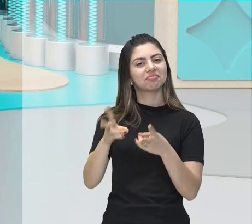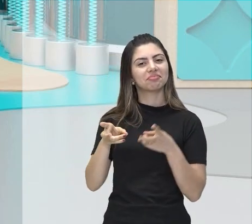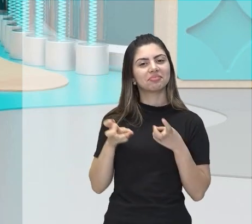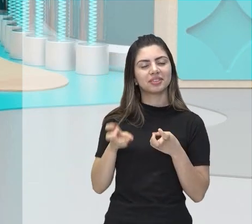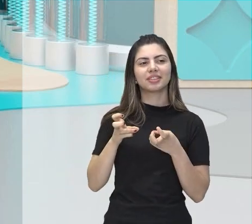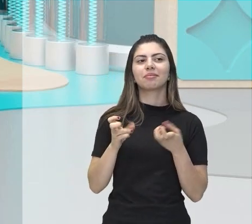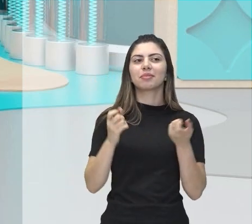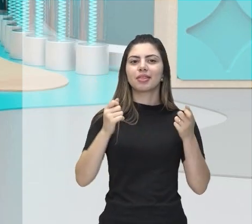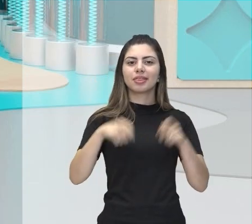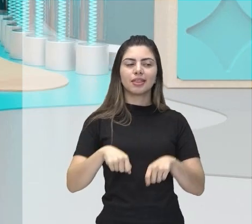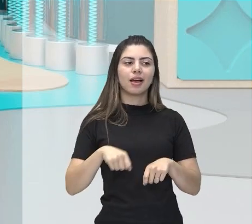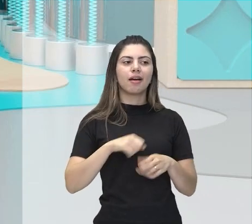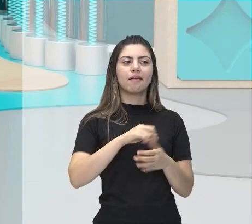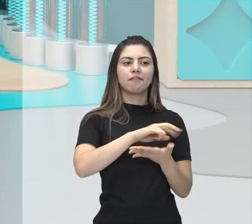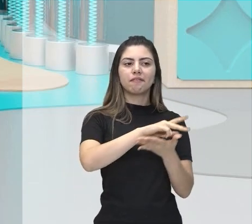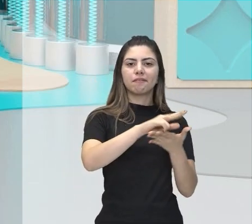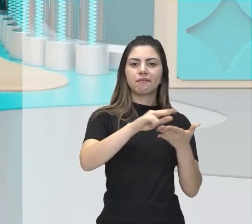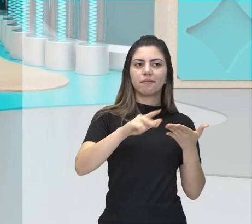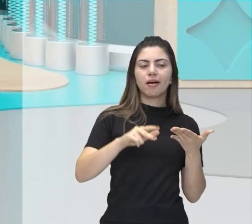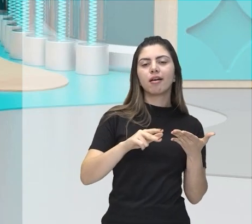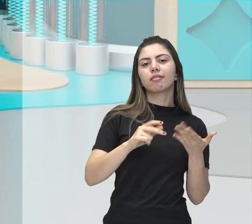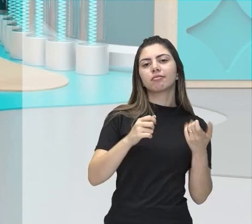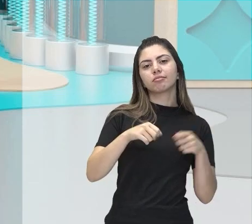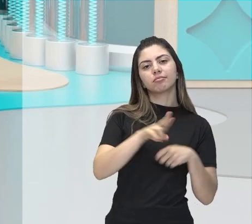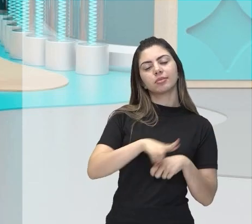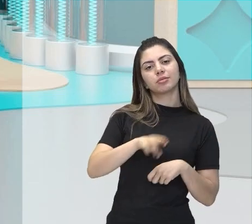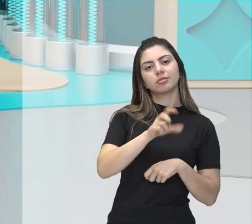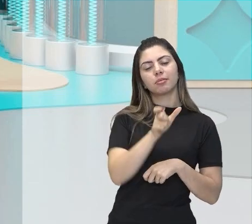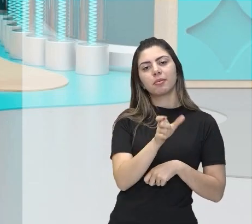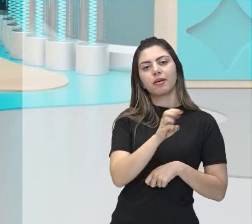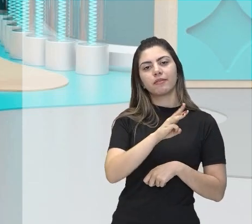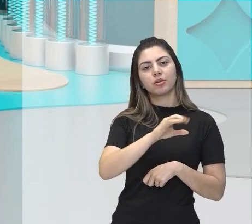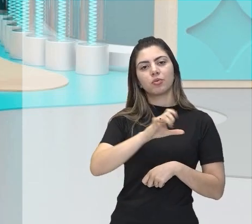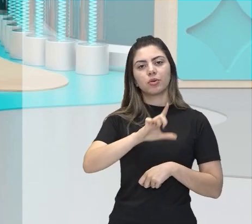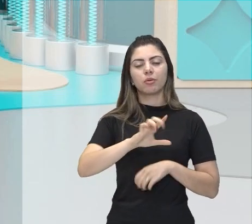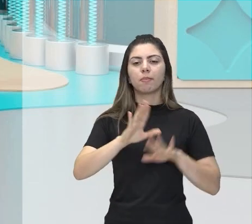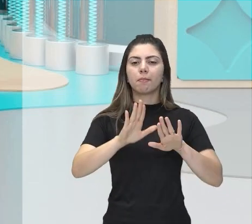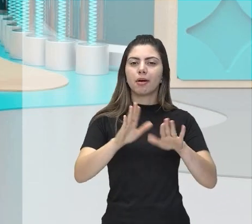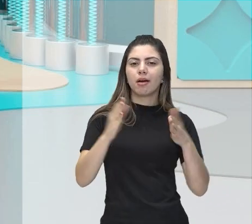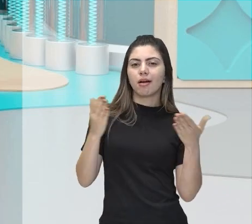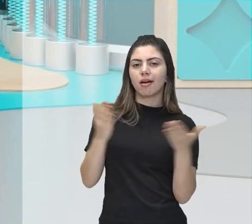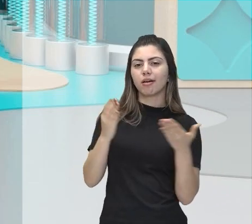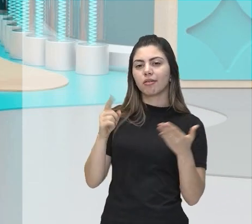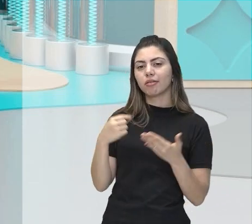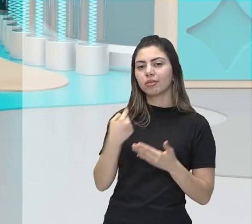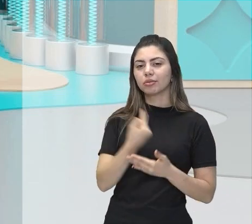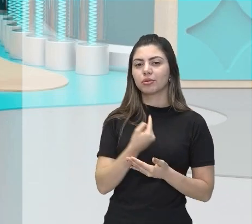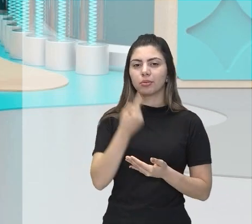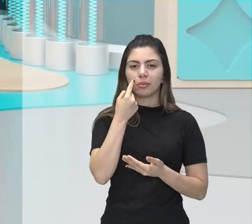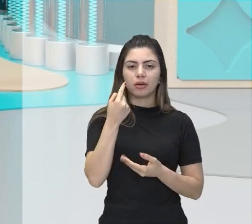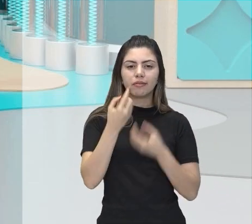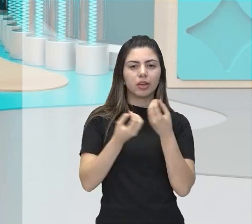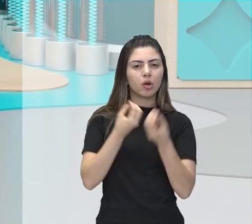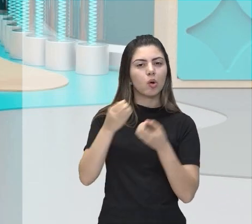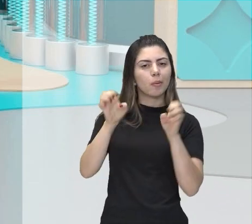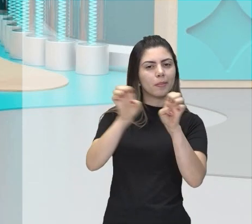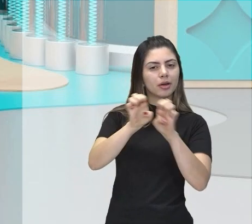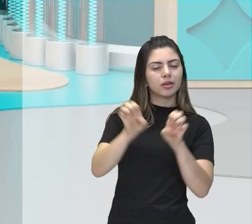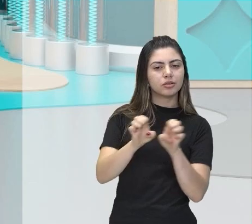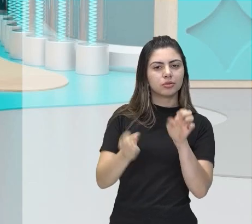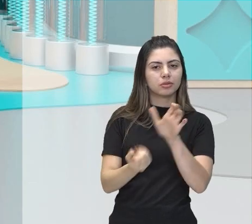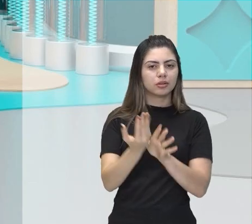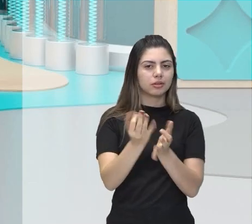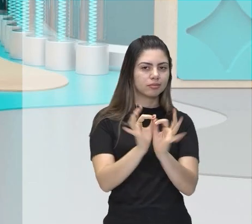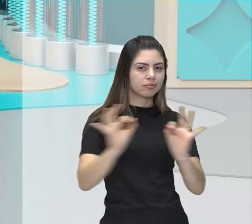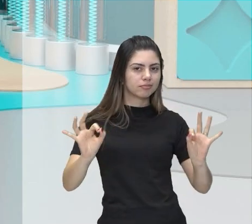algumas situações que nós fazemos uso do will, e agora nós vamos ver a estrutura dele na formação de